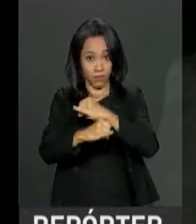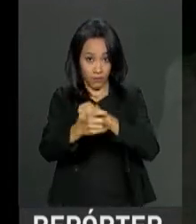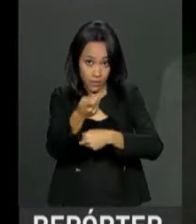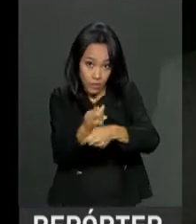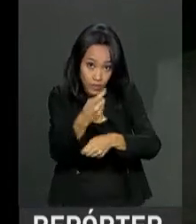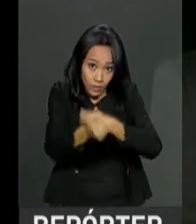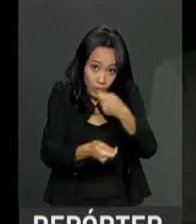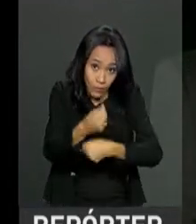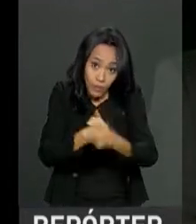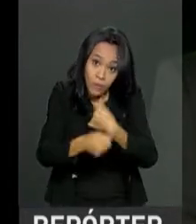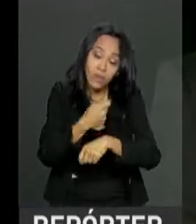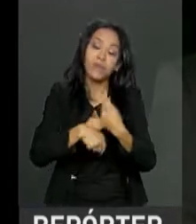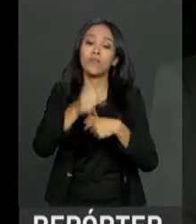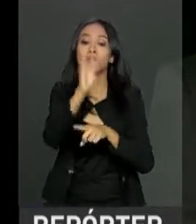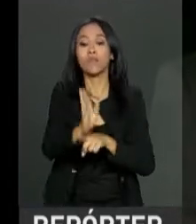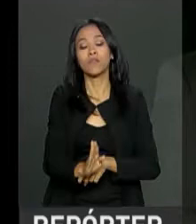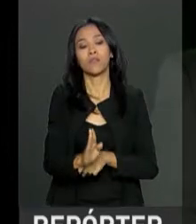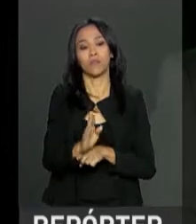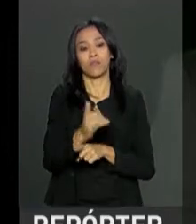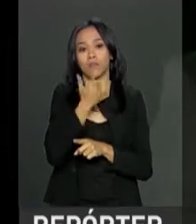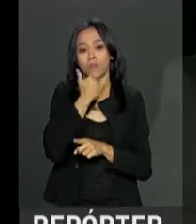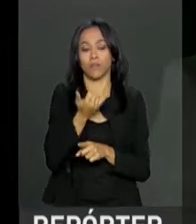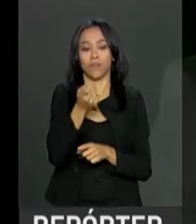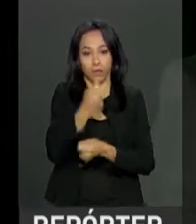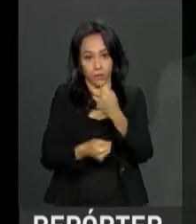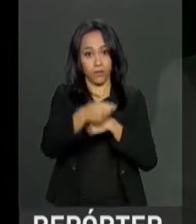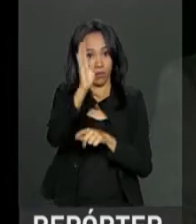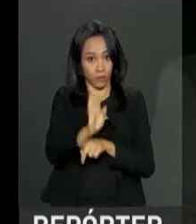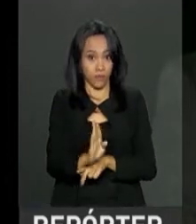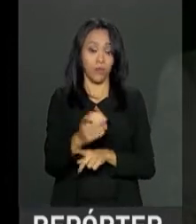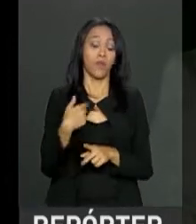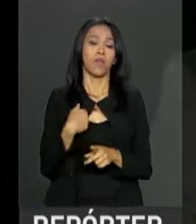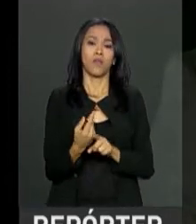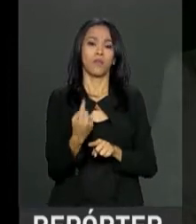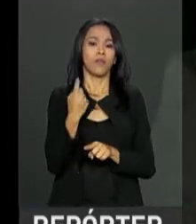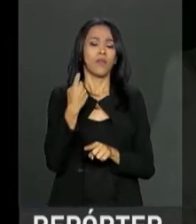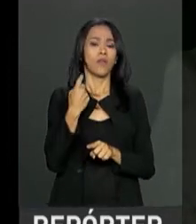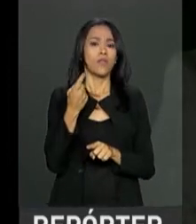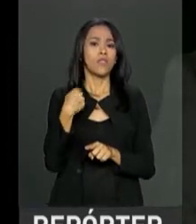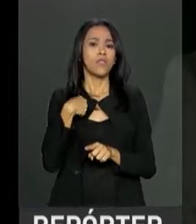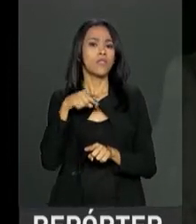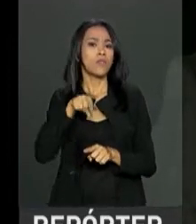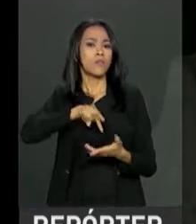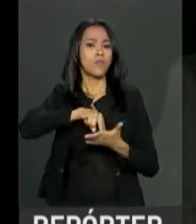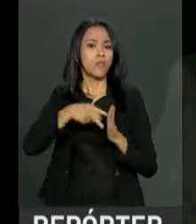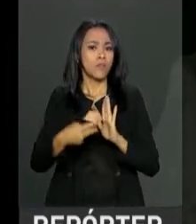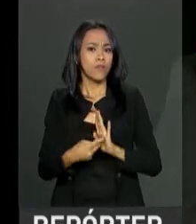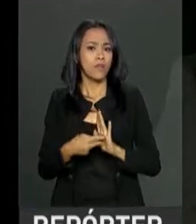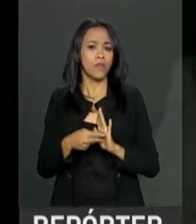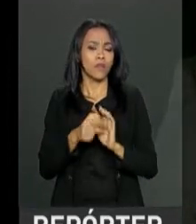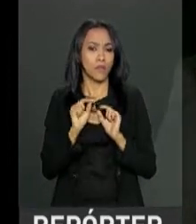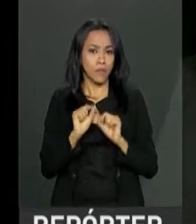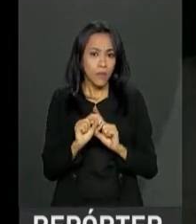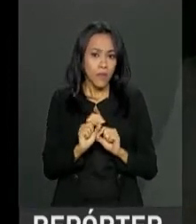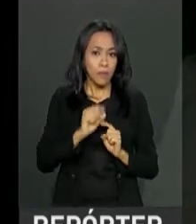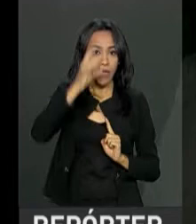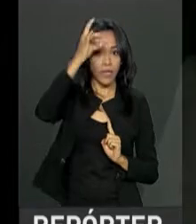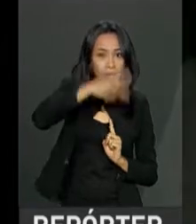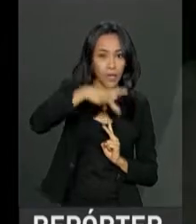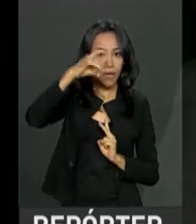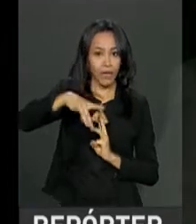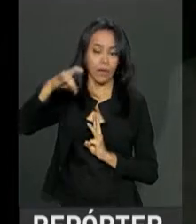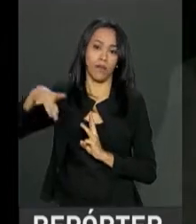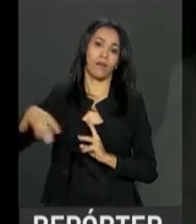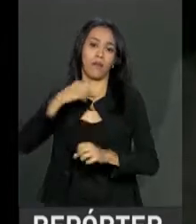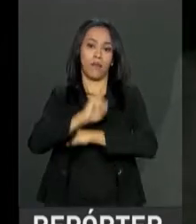quase 20 anos o brasil adota um sistema de metas de inflação isso significa que para cada ano é